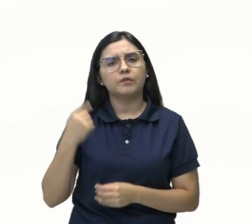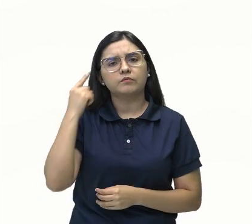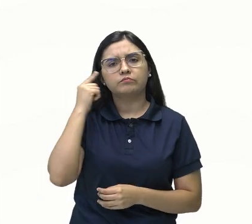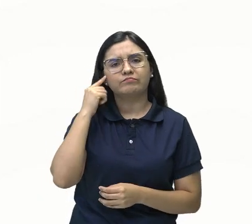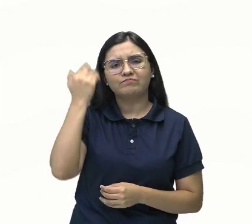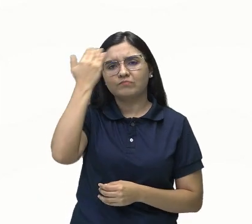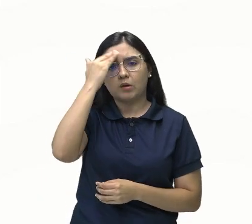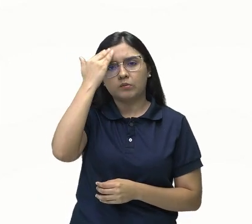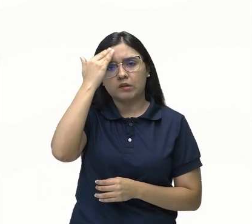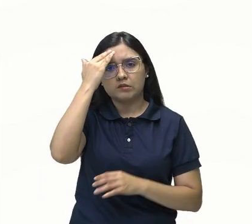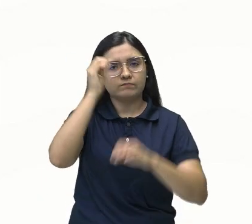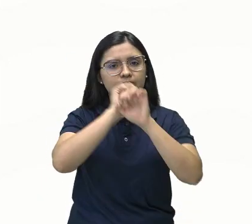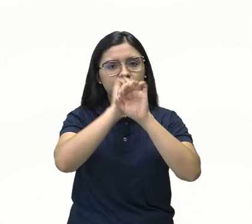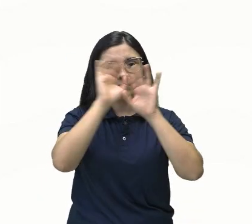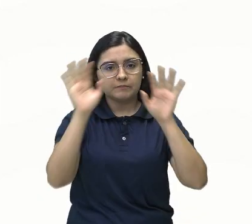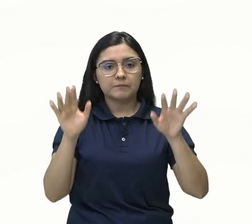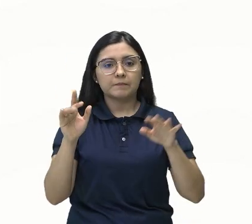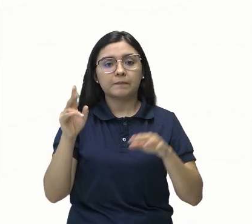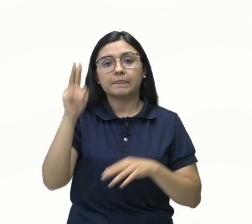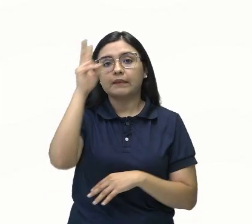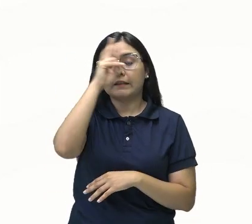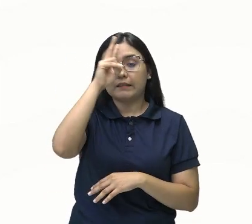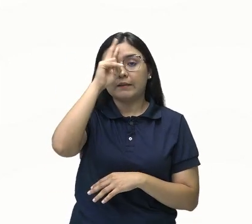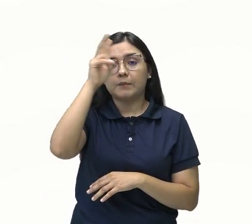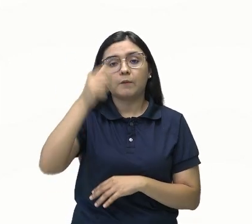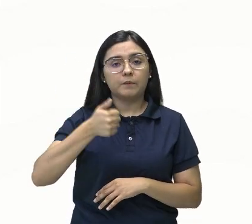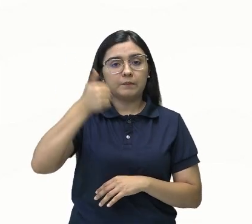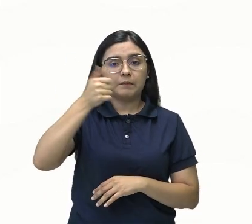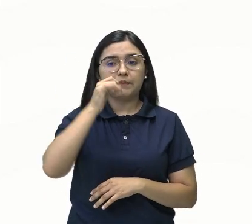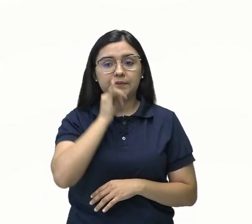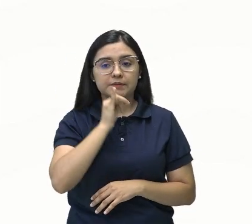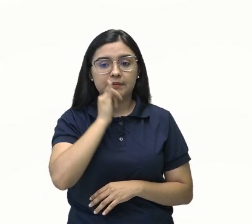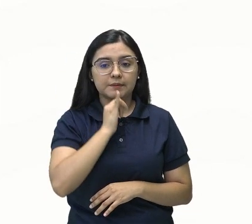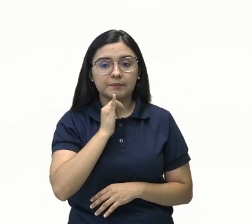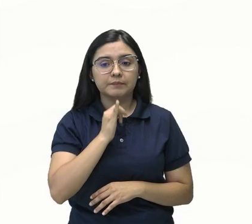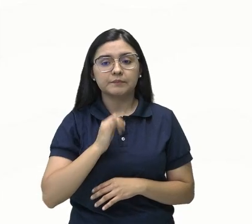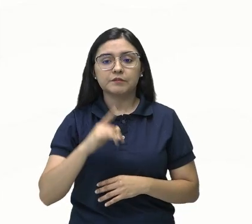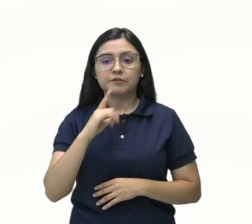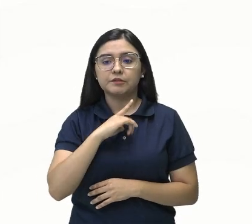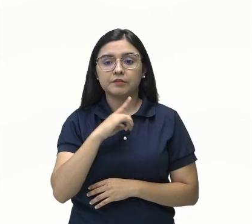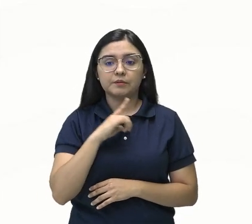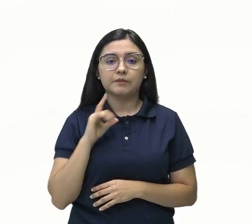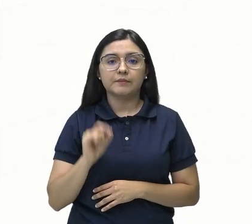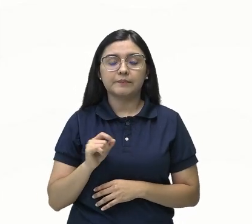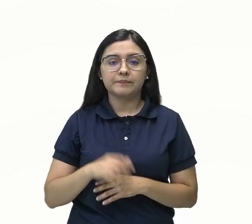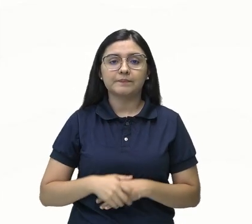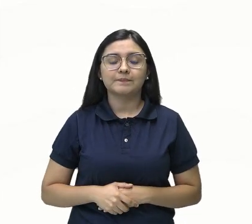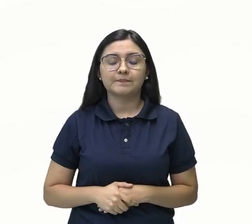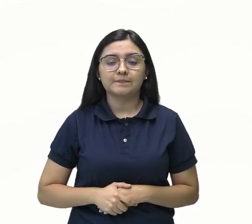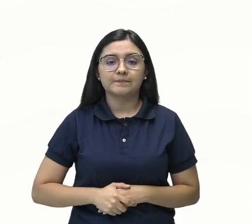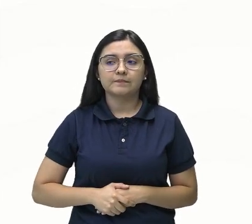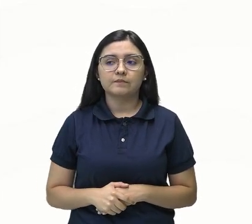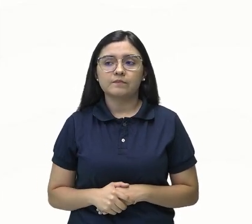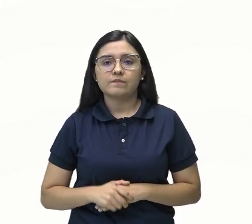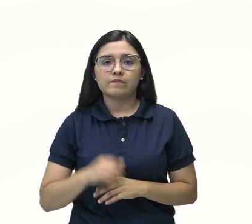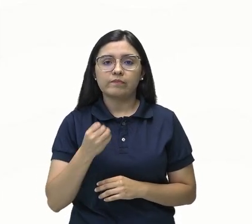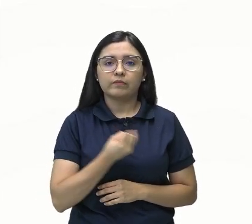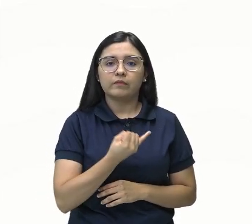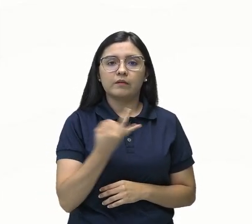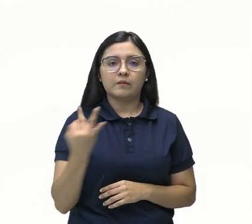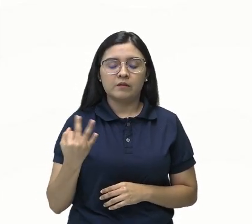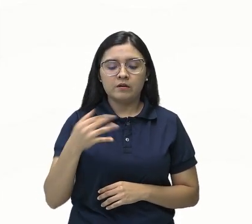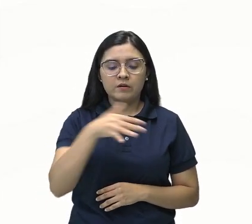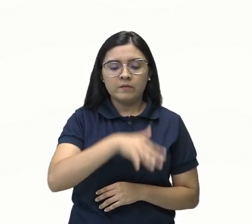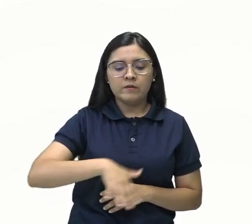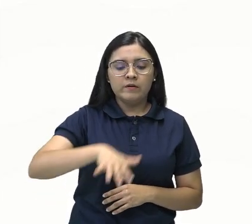muito bem. Lembra o nosso primeiro exemplo lá, onde a gente tinha uma quantidade, né, a área